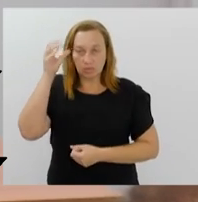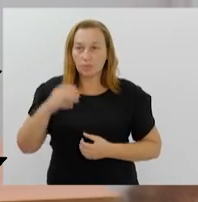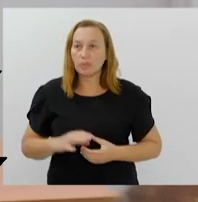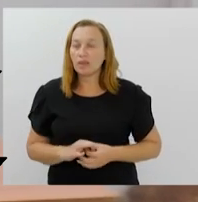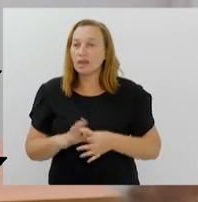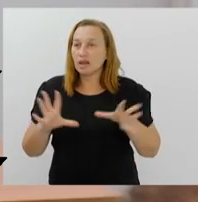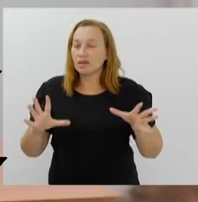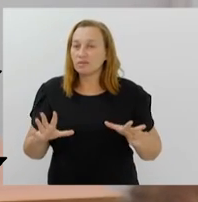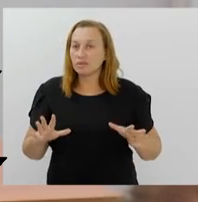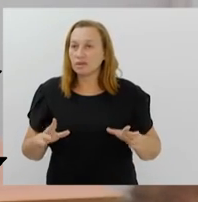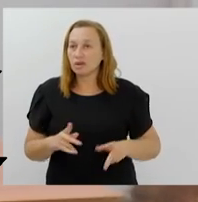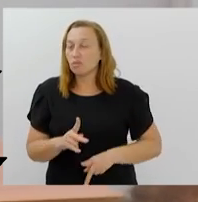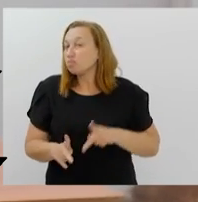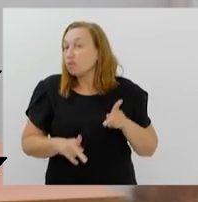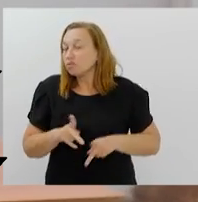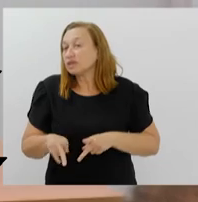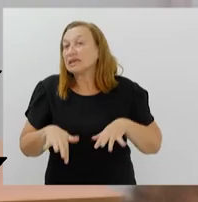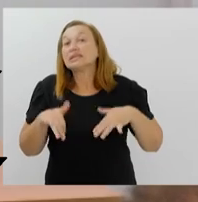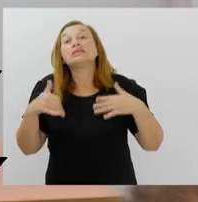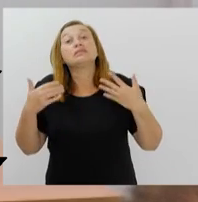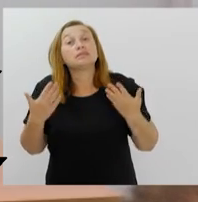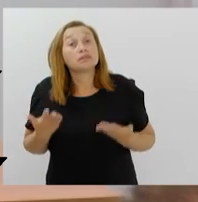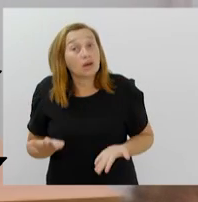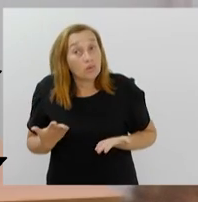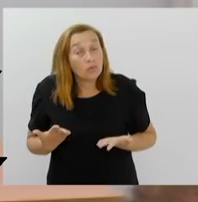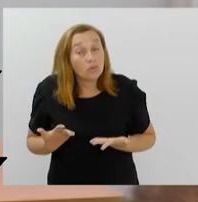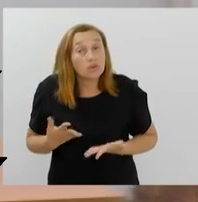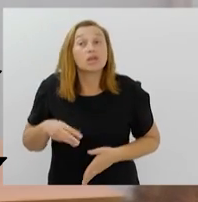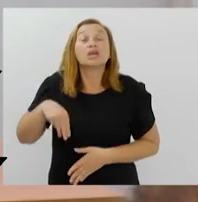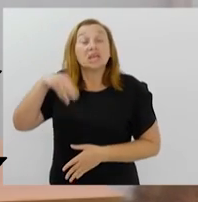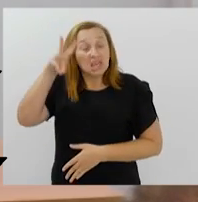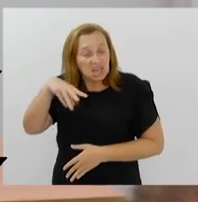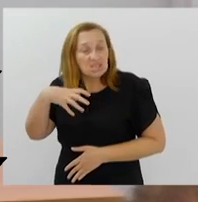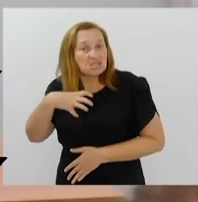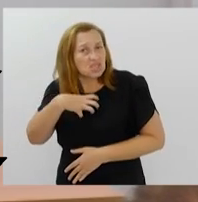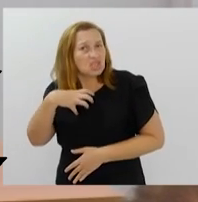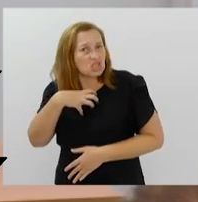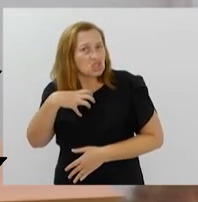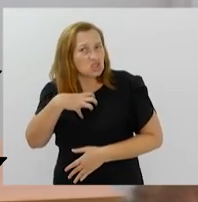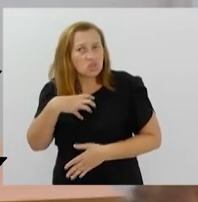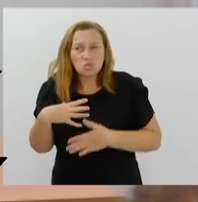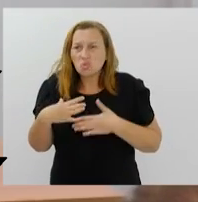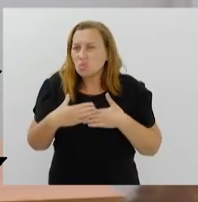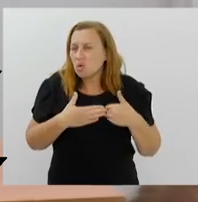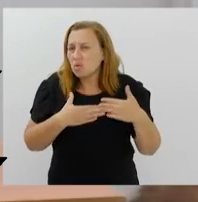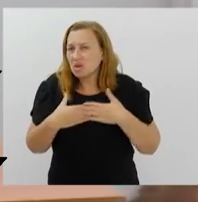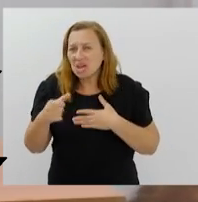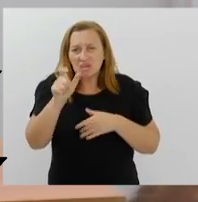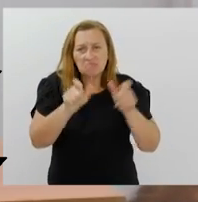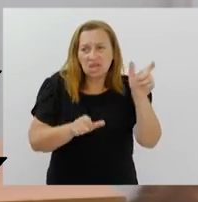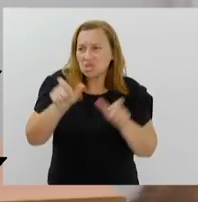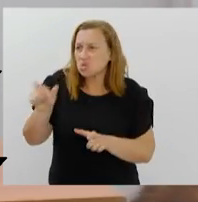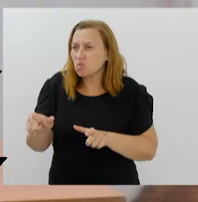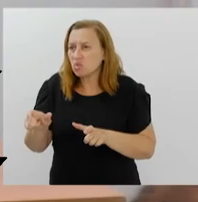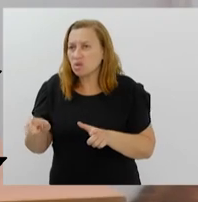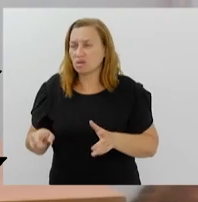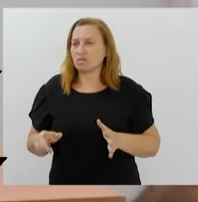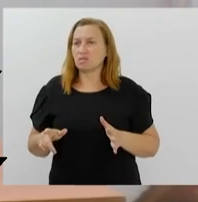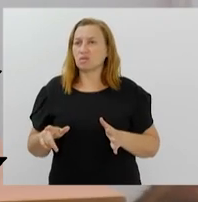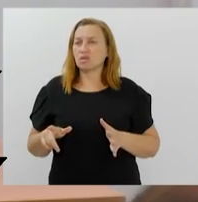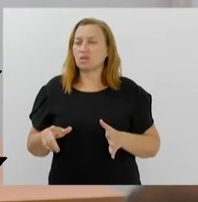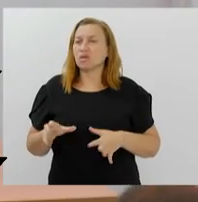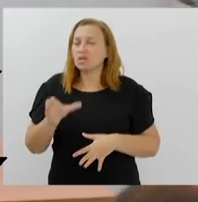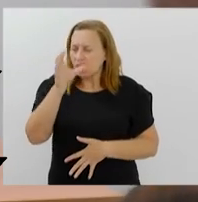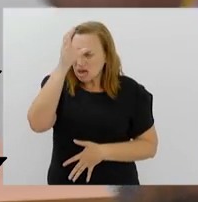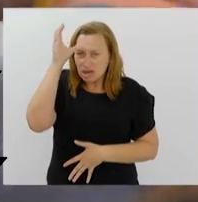ao público Então quem se sentir qualquer pessoa do Povo os consumidores